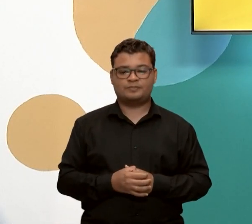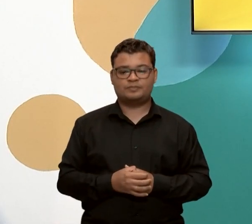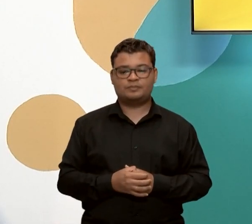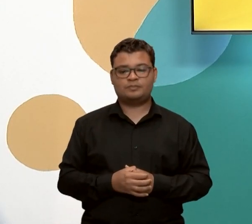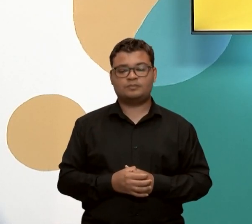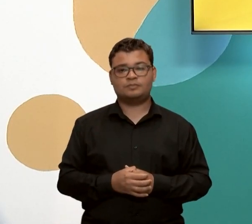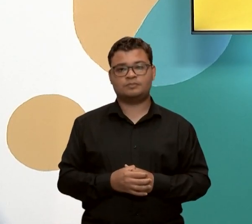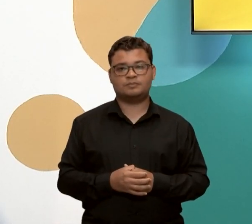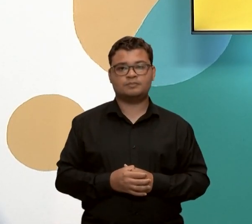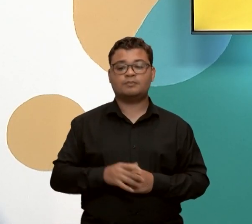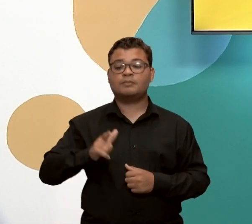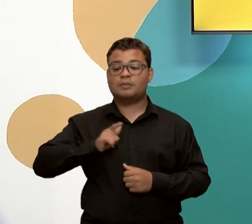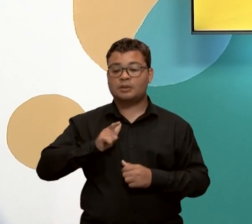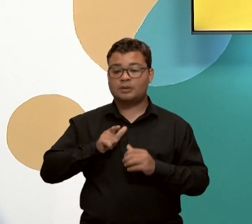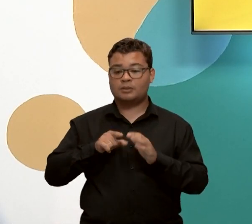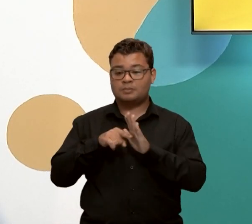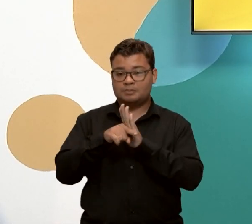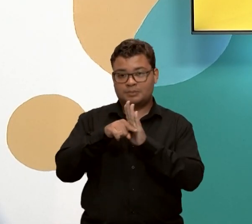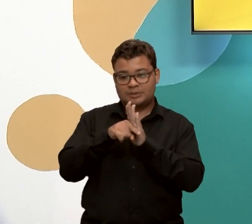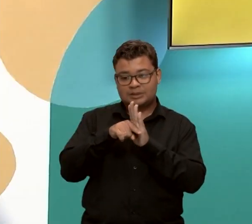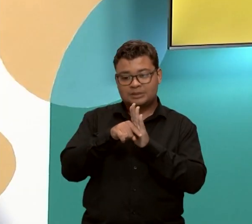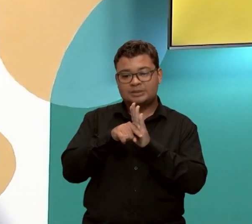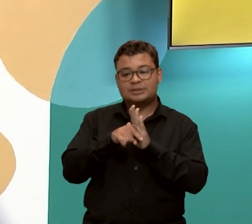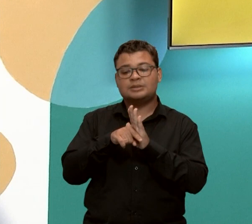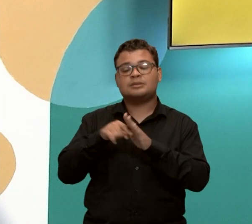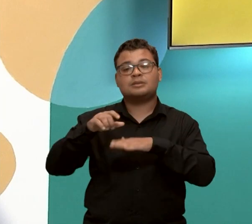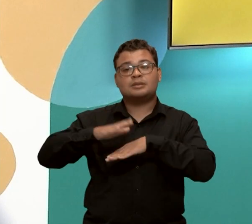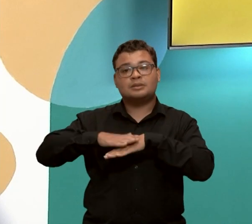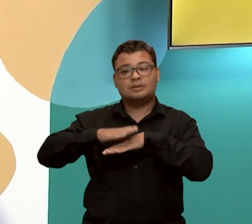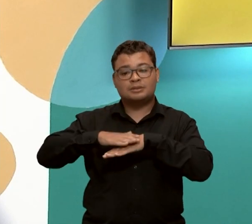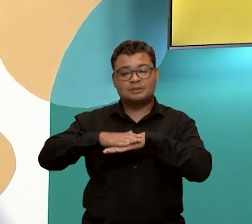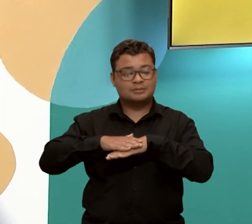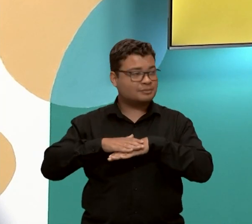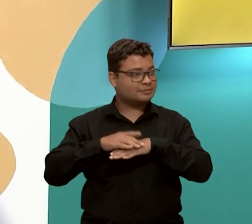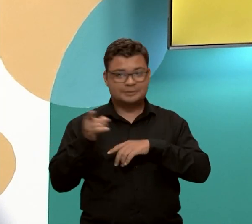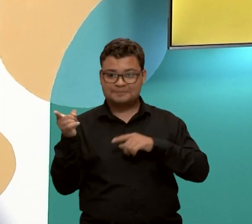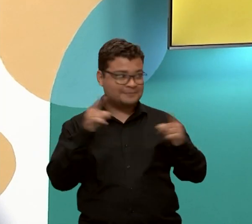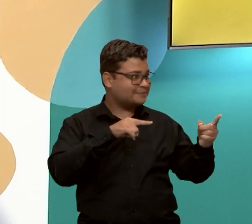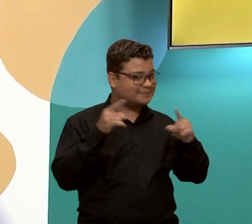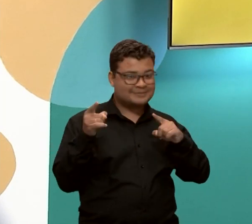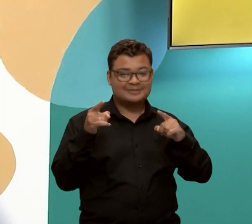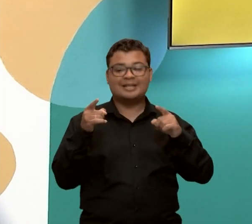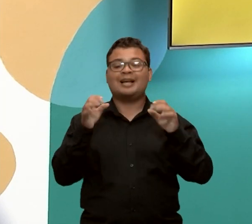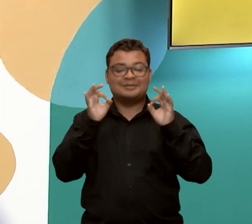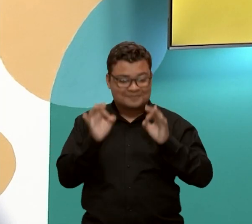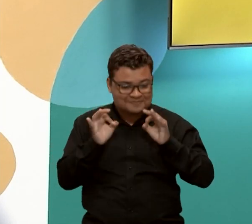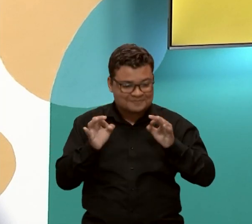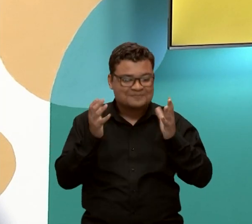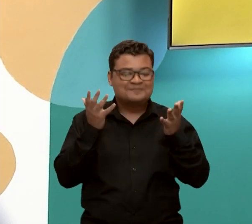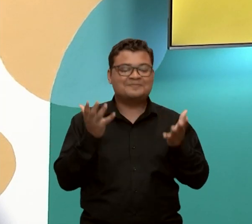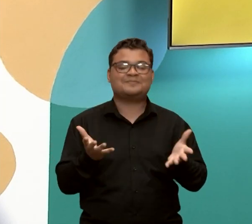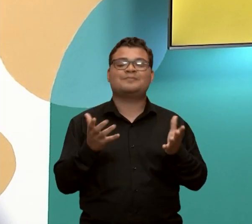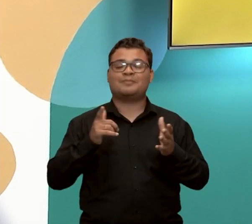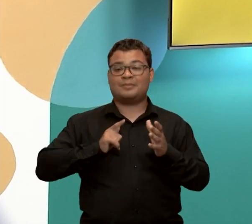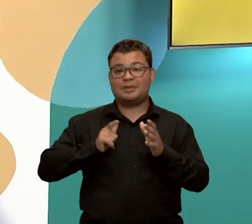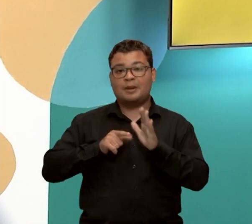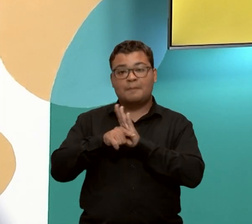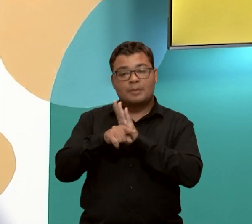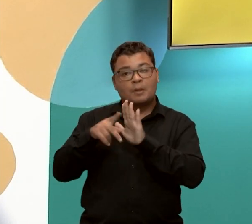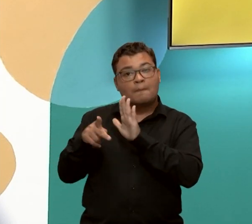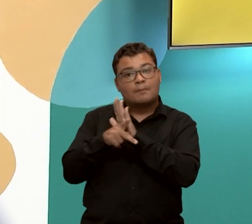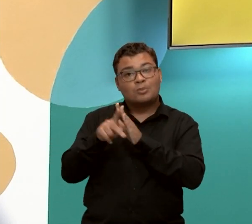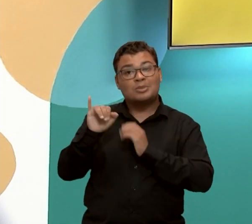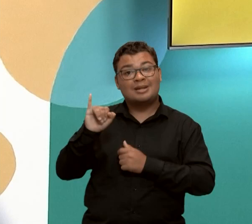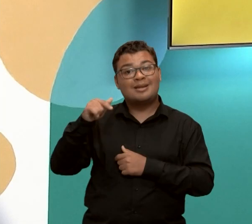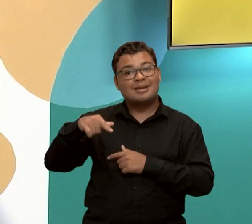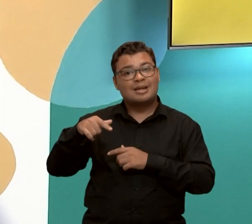Bom, e uma pesquisa que está sendo realizada pelo Instituto... Opa! Agora sim! Uma pesquisa realizada pelo Instituto de Química